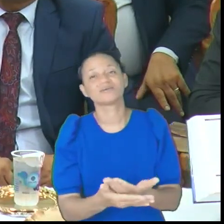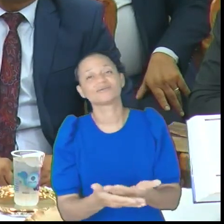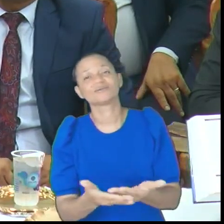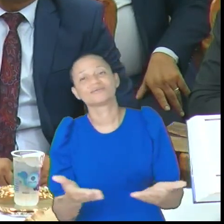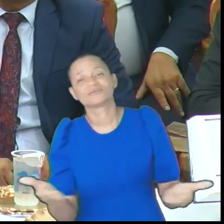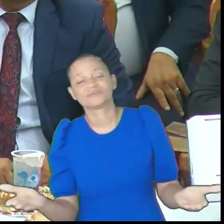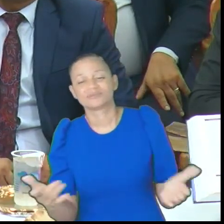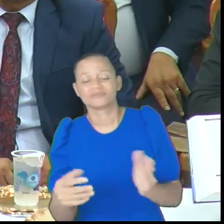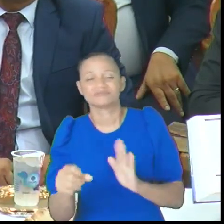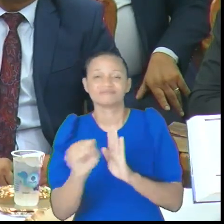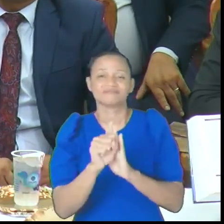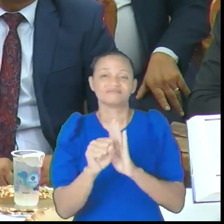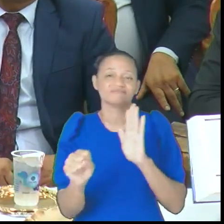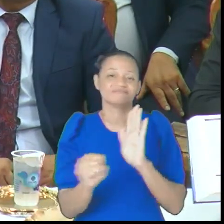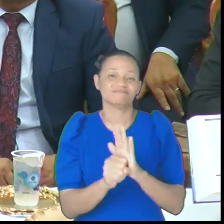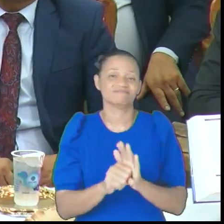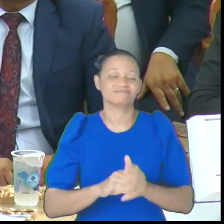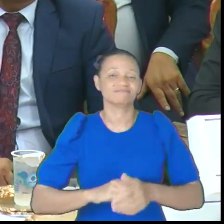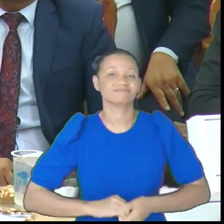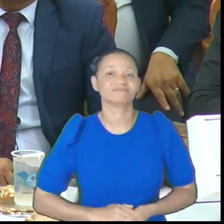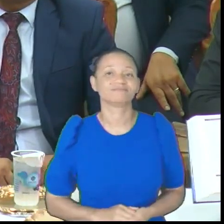consumação dos séculos.